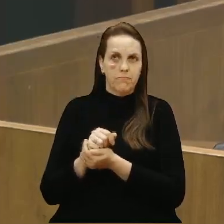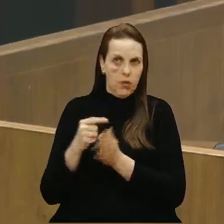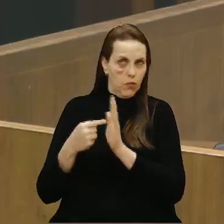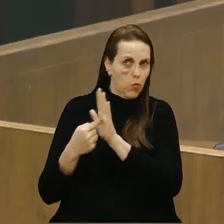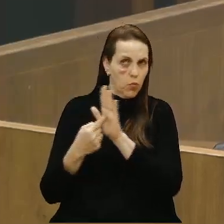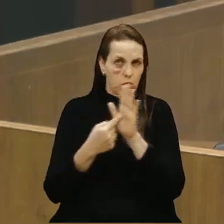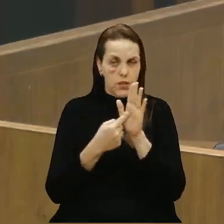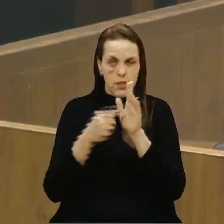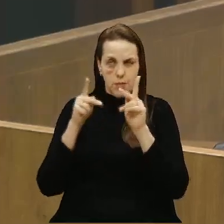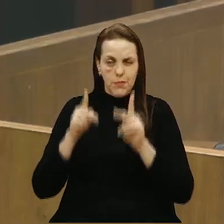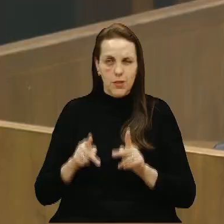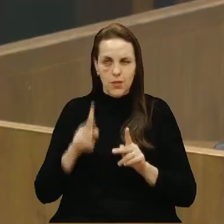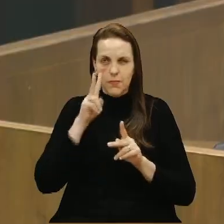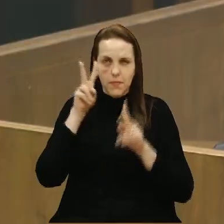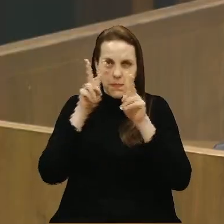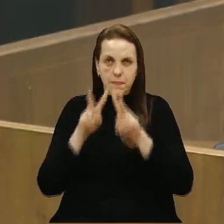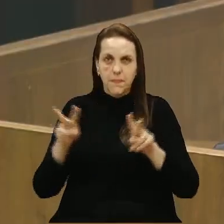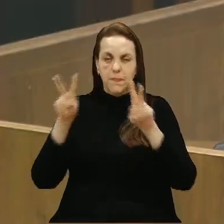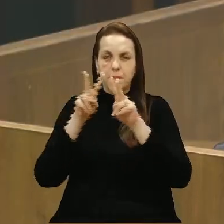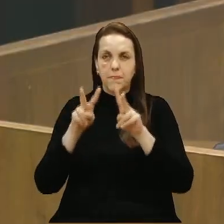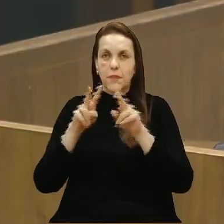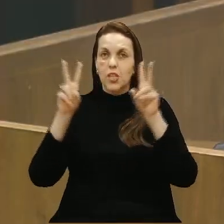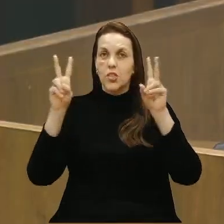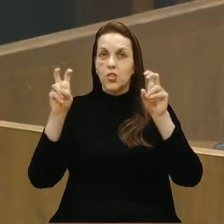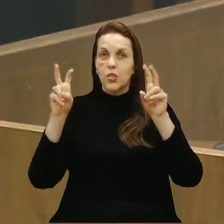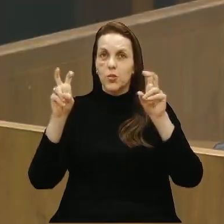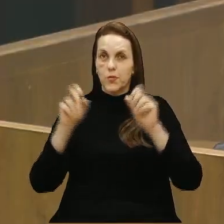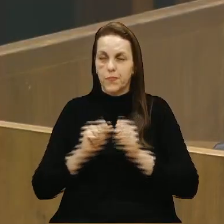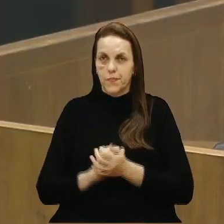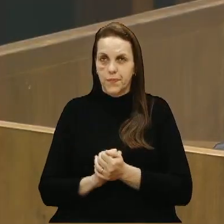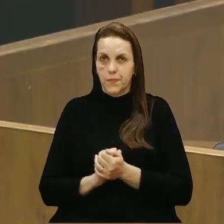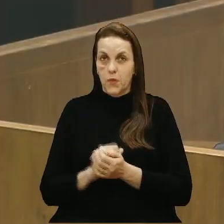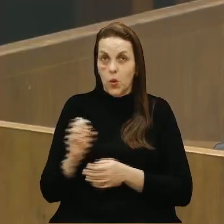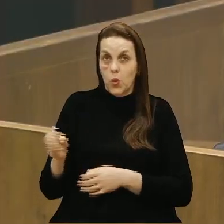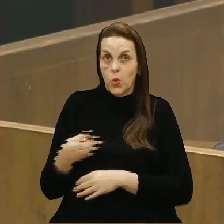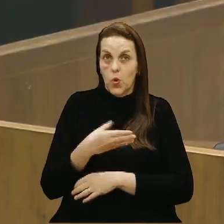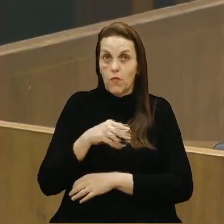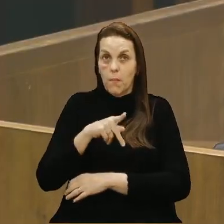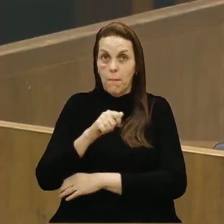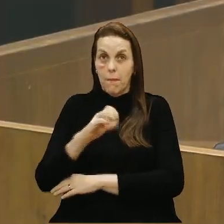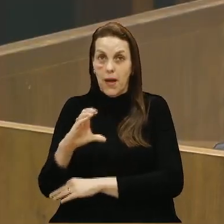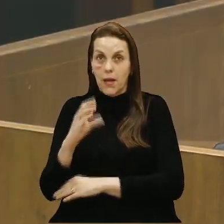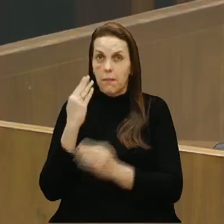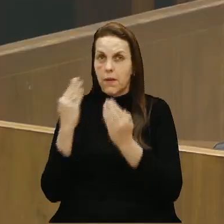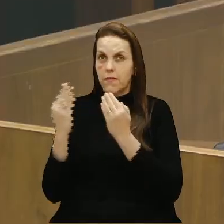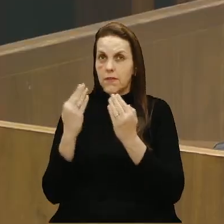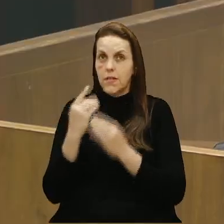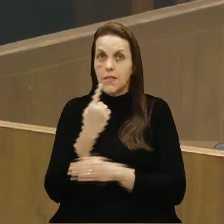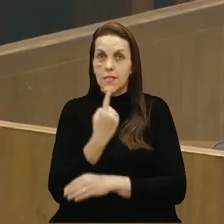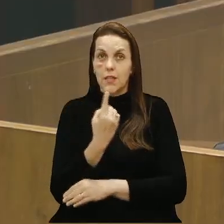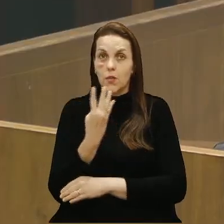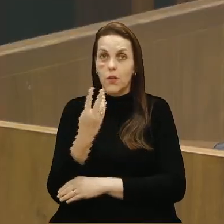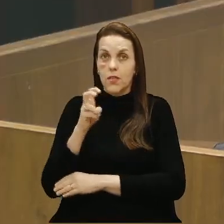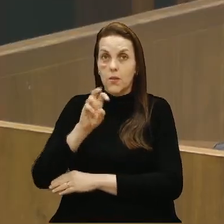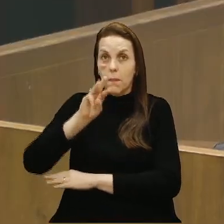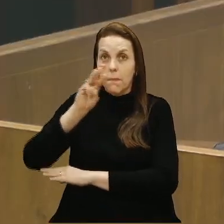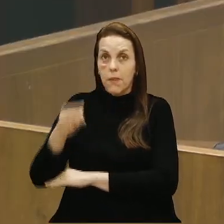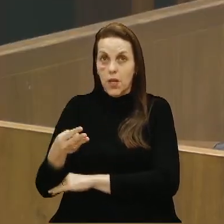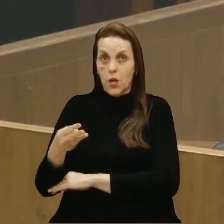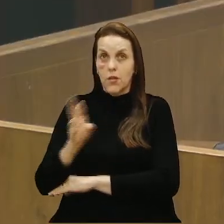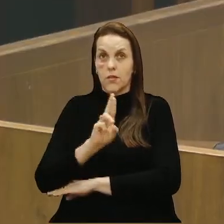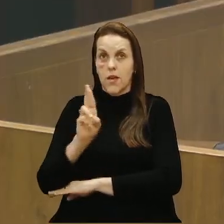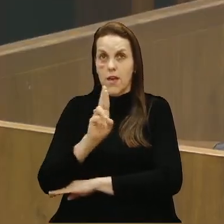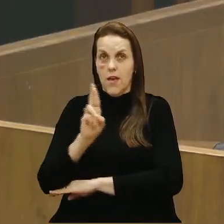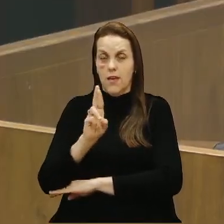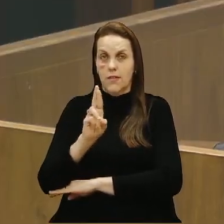possa visualizar, com o seguinte título: Novo PAC prevê 145 milhões de